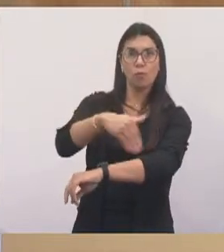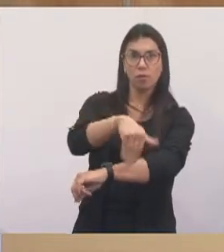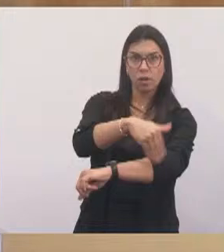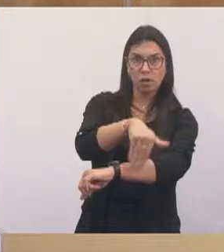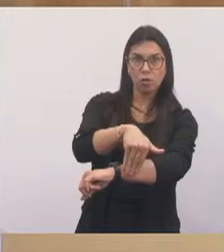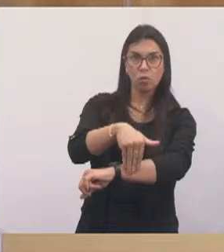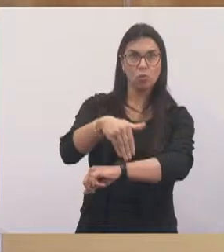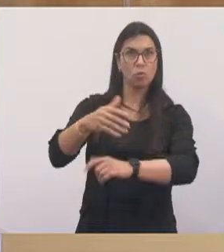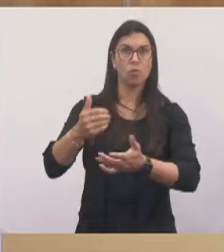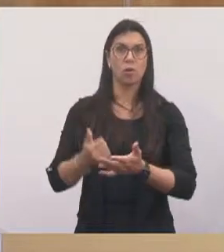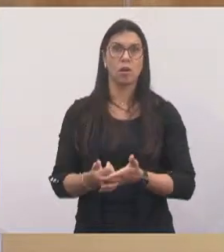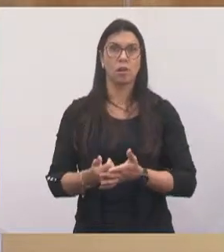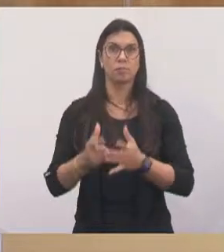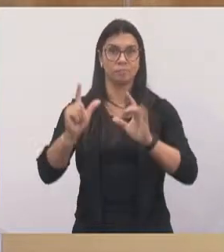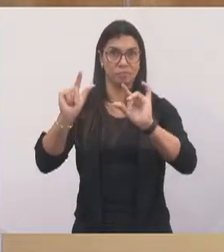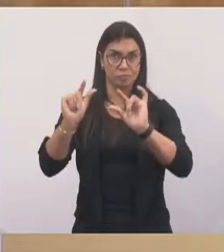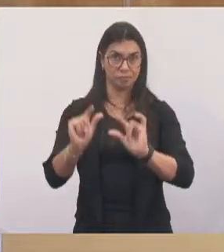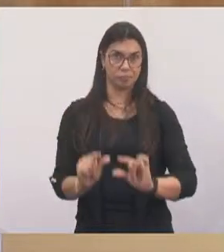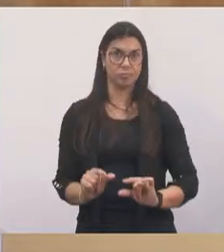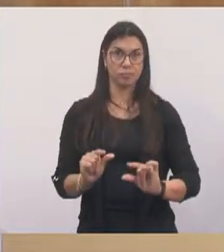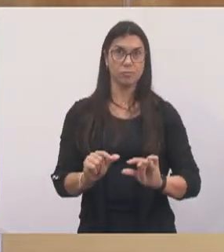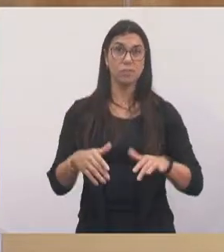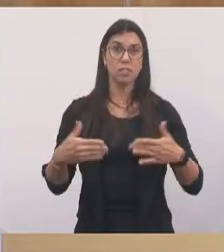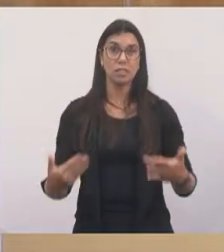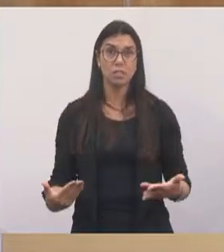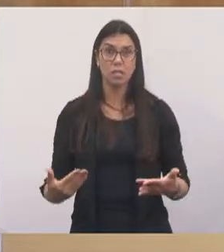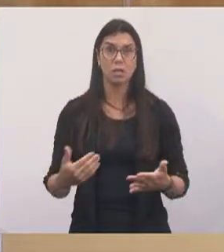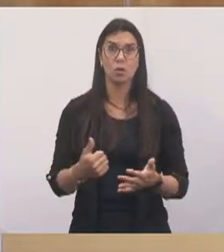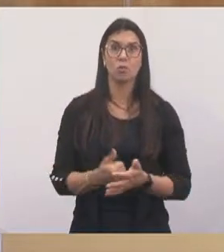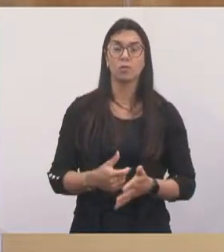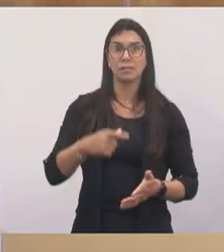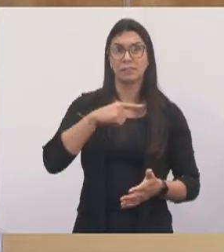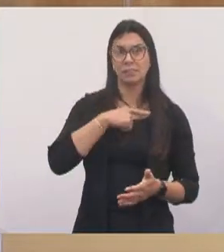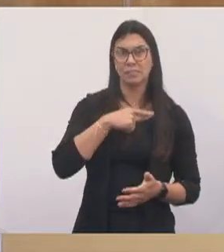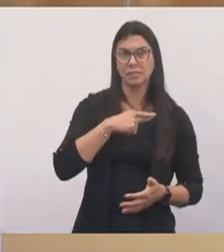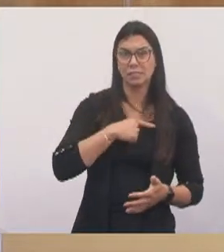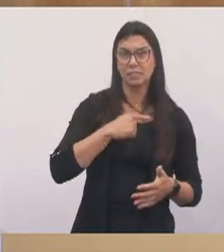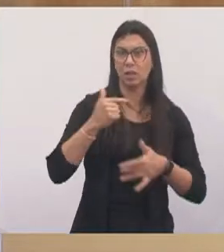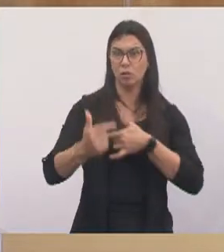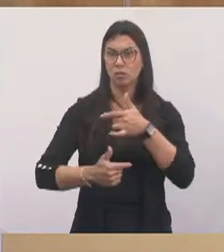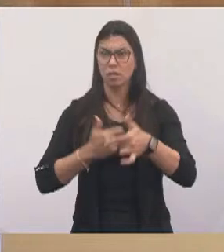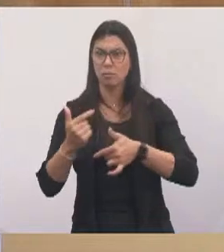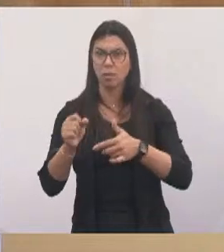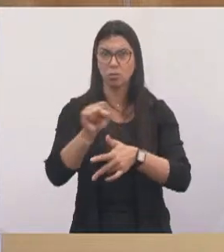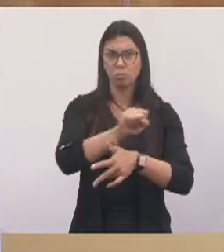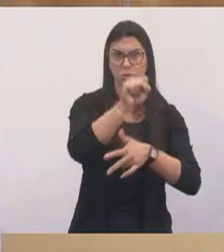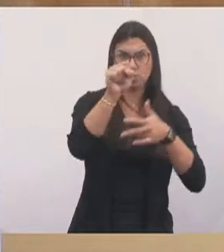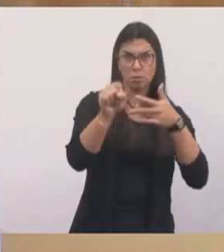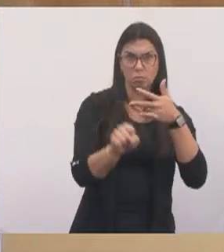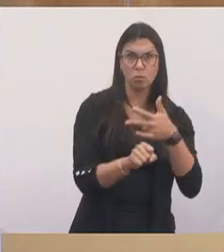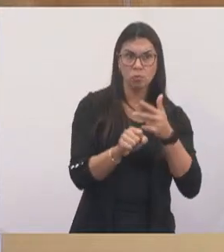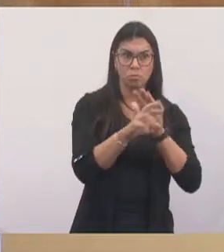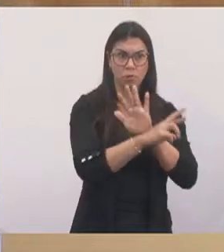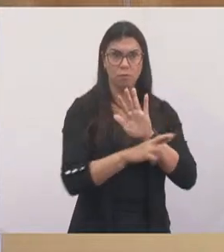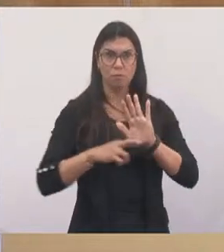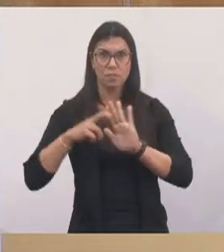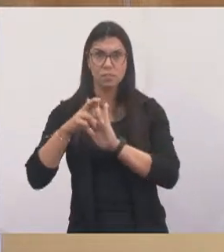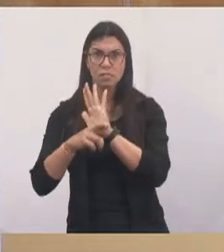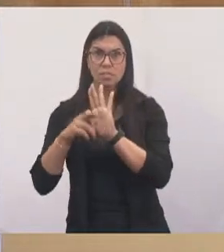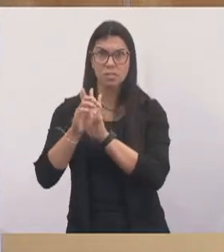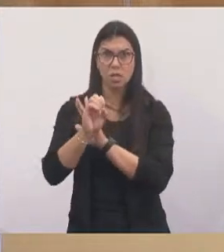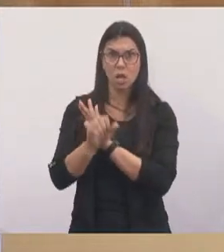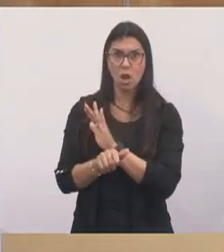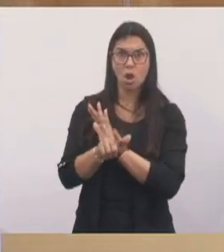aumentar, eu acho que assim, fazer e ter o trabalho do poder público para fiscalizar essas ONGs registradas, que